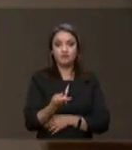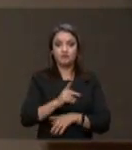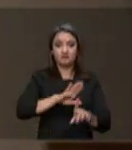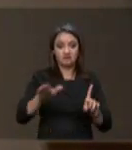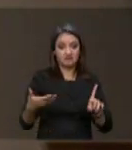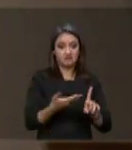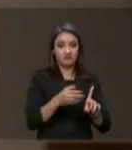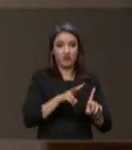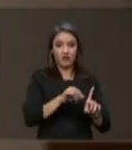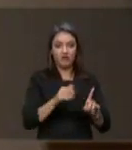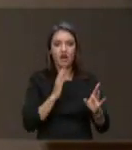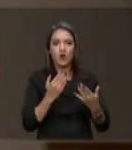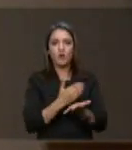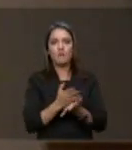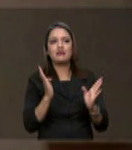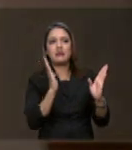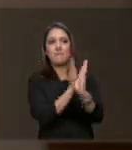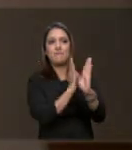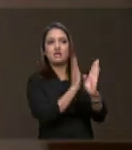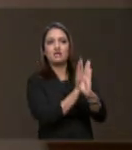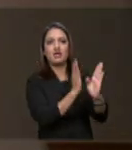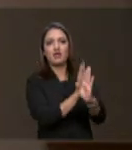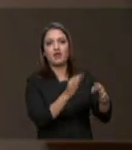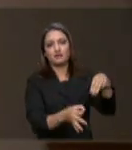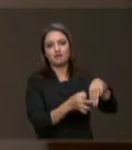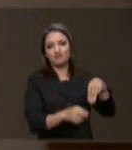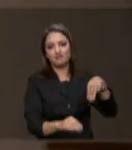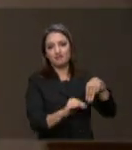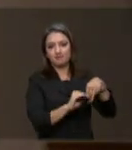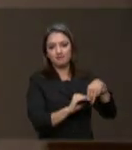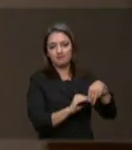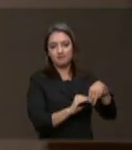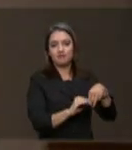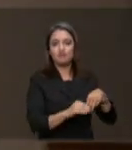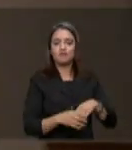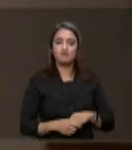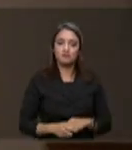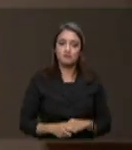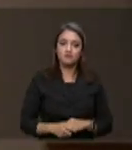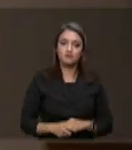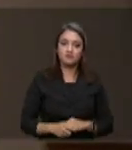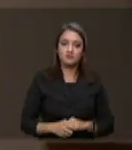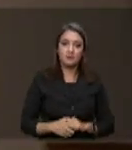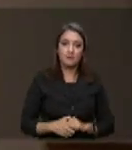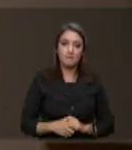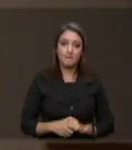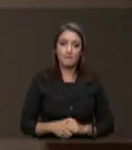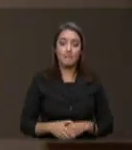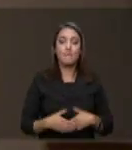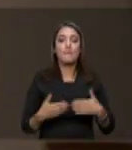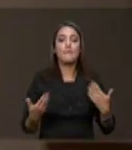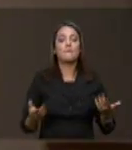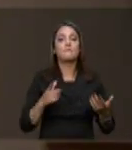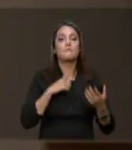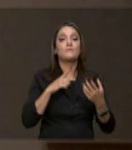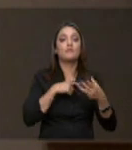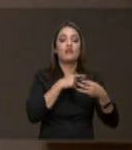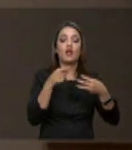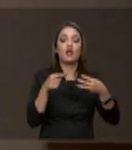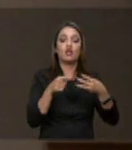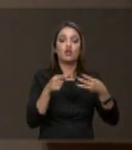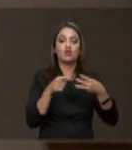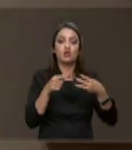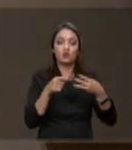o réu passaria perseguir ministros do Supremo em relação à conduta descrita no item 2